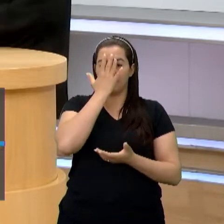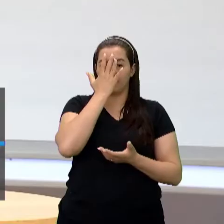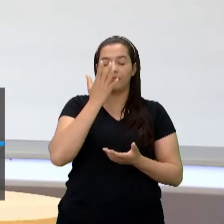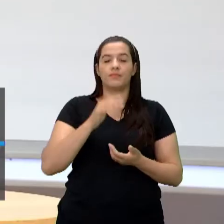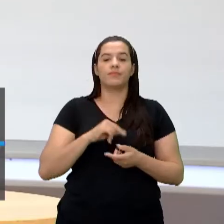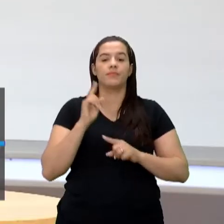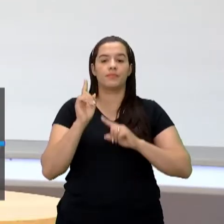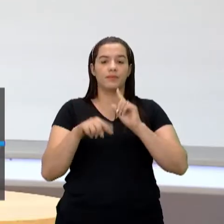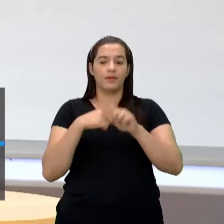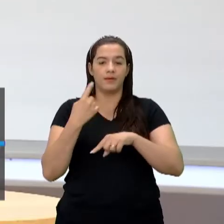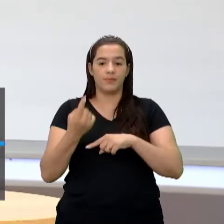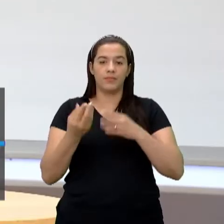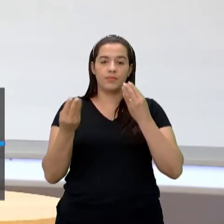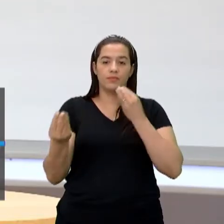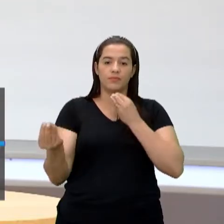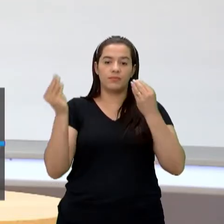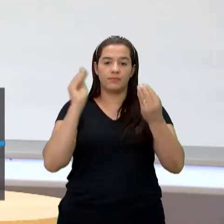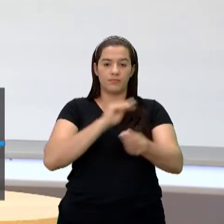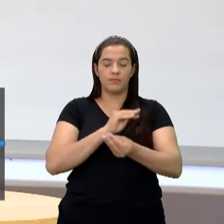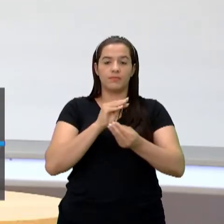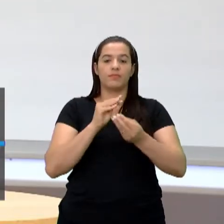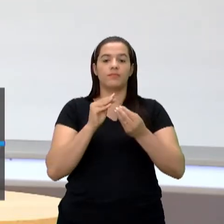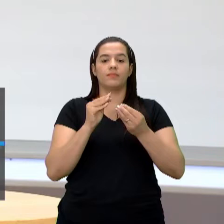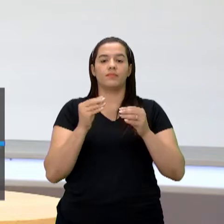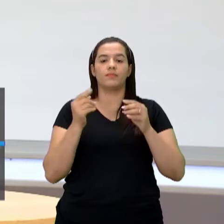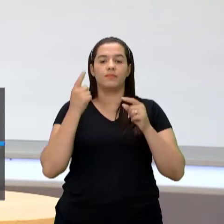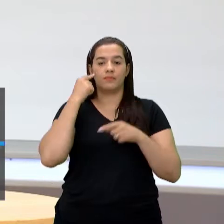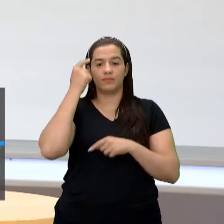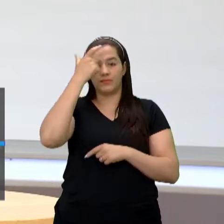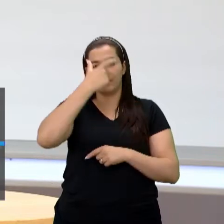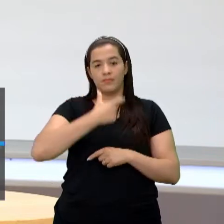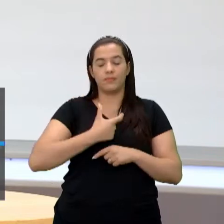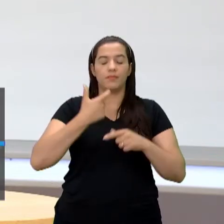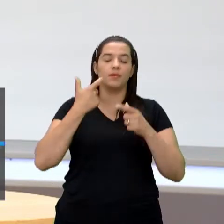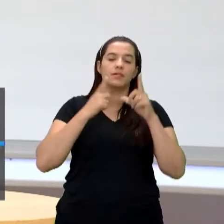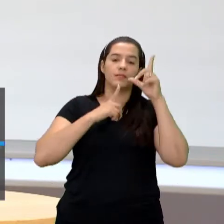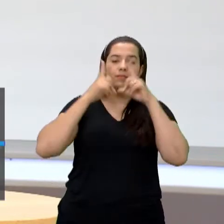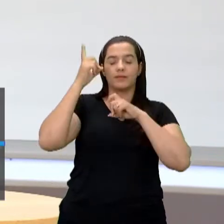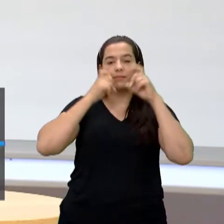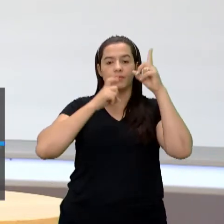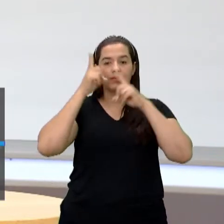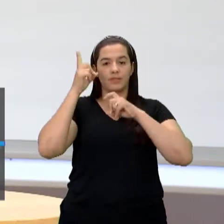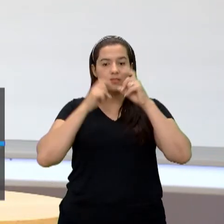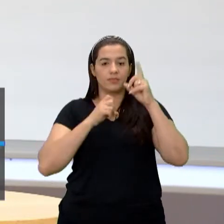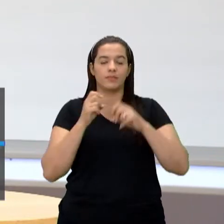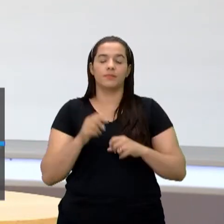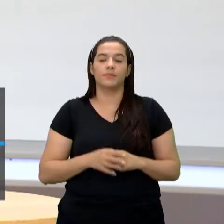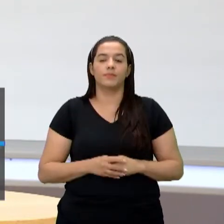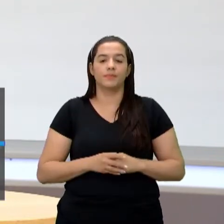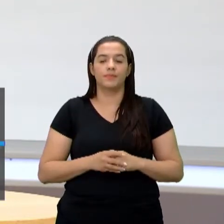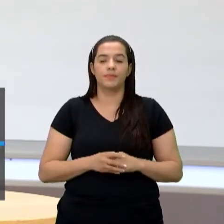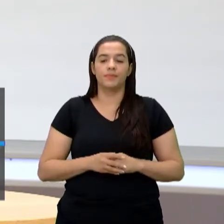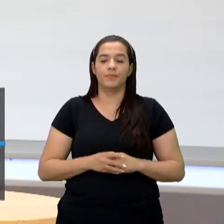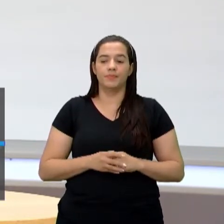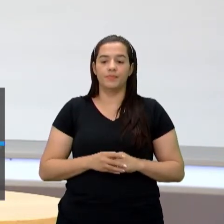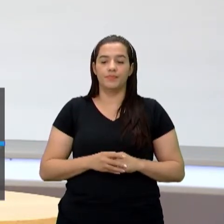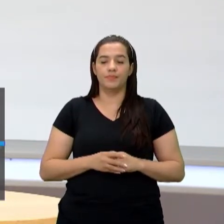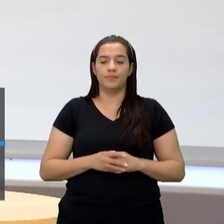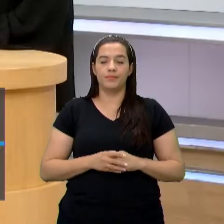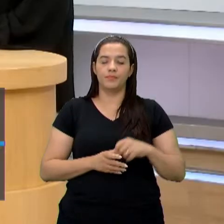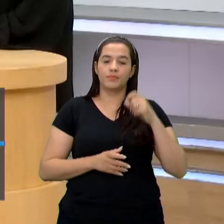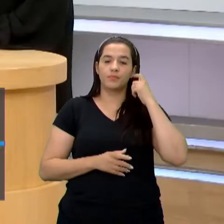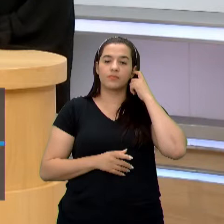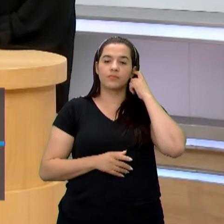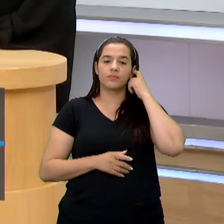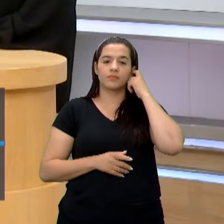E depois ele muda isso e coloca, então, uma expressão aí da folha. Sim, né?